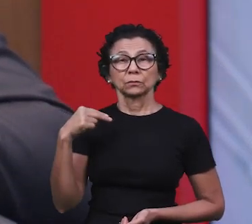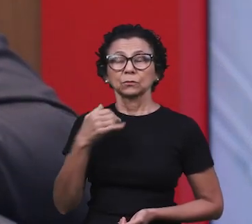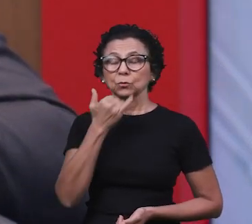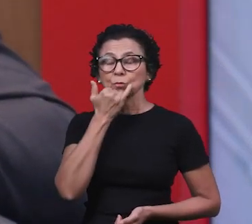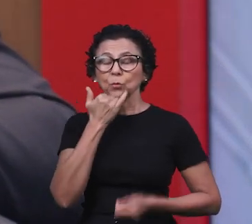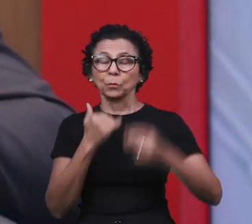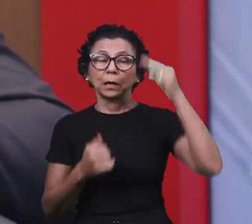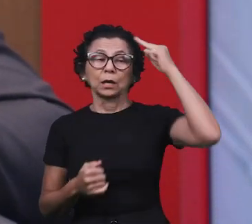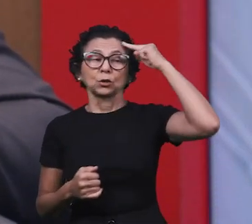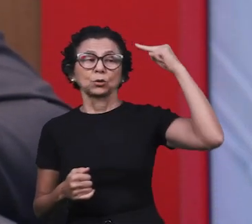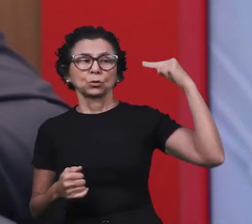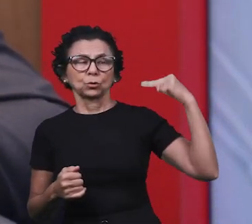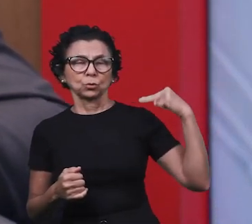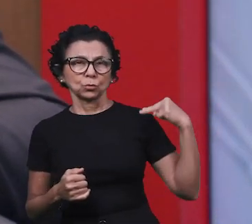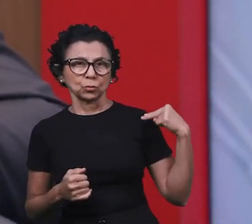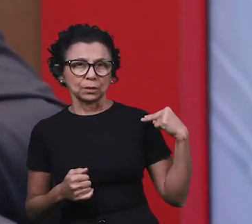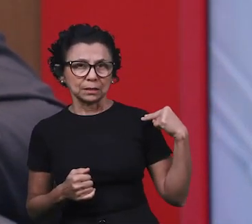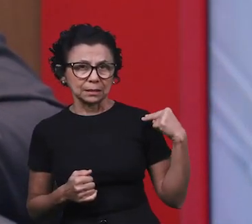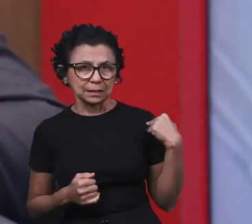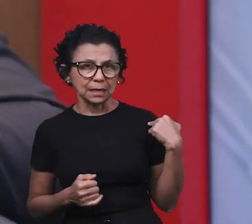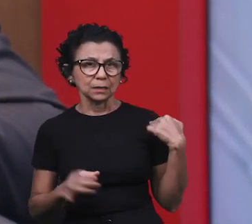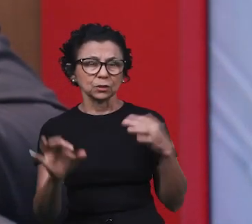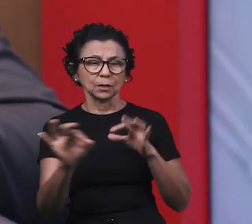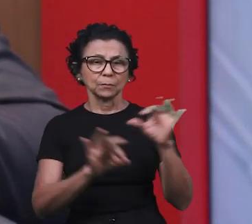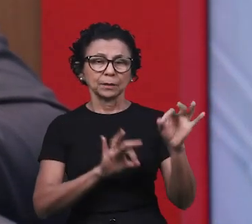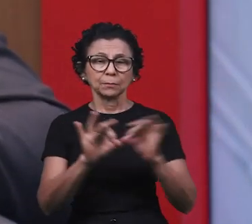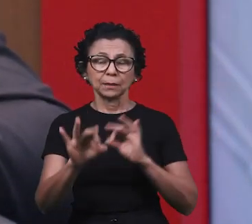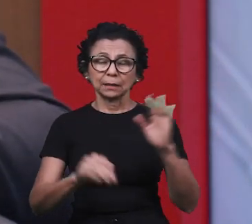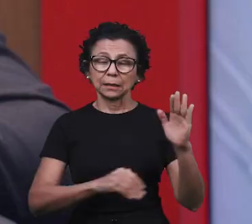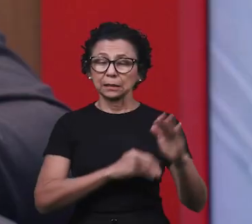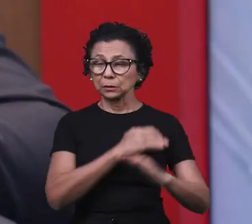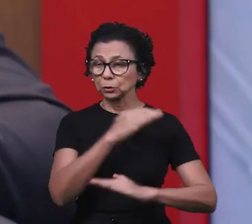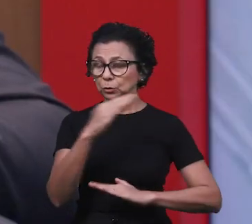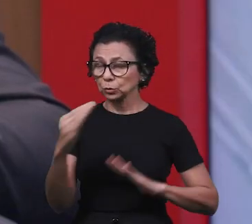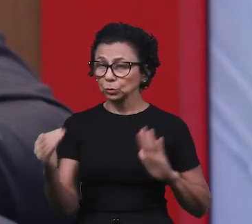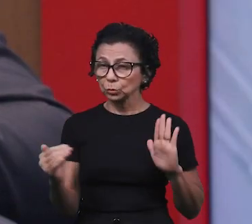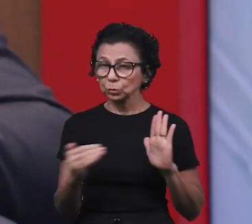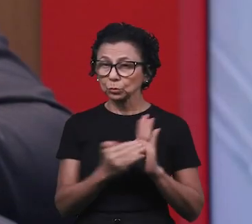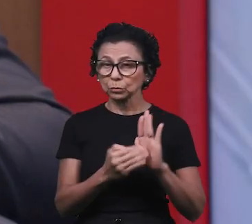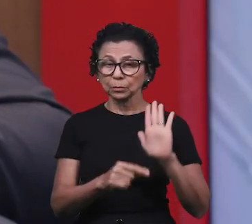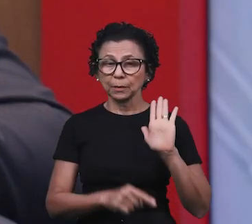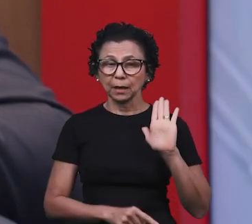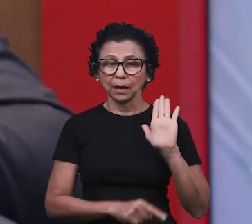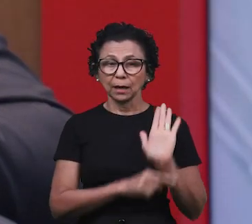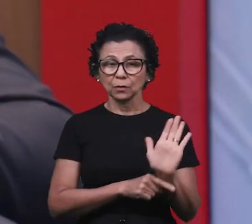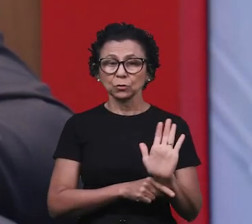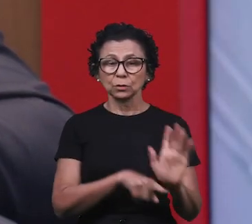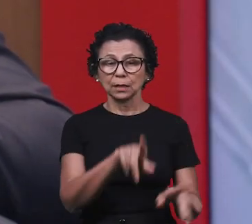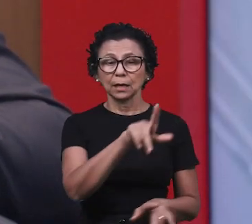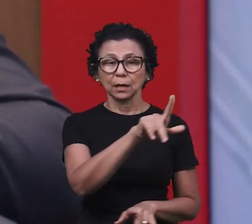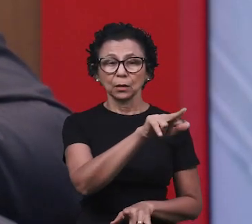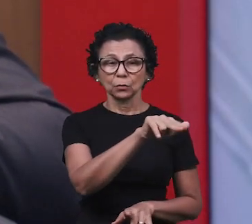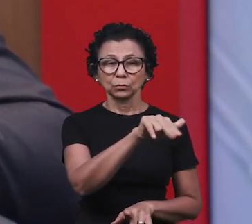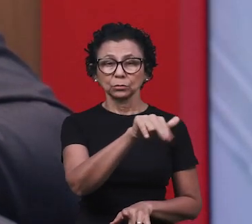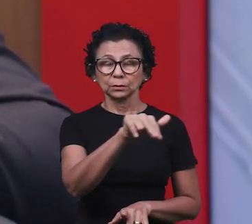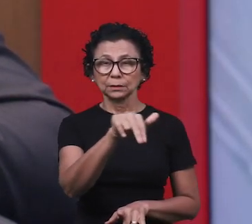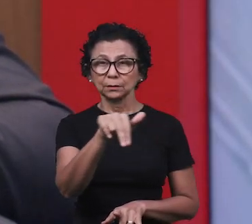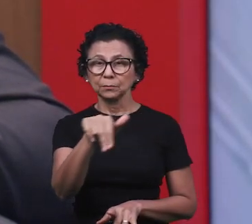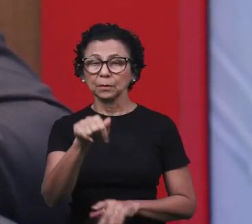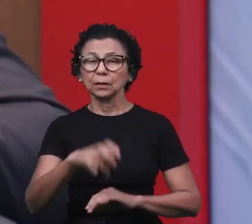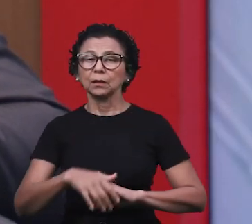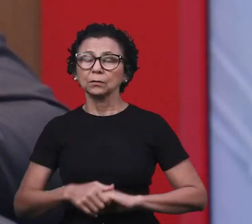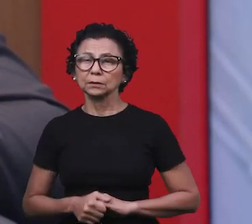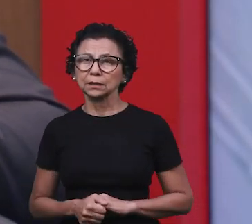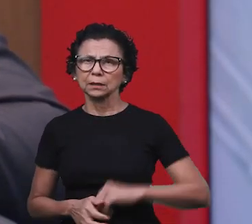pago o preço. José já havia granjeado tudo. José já havia conquistado tudo. José